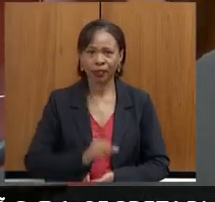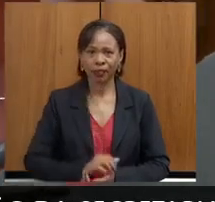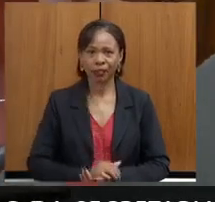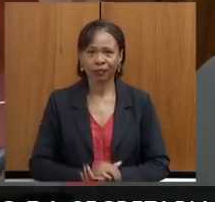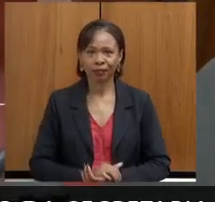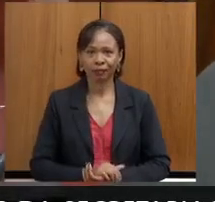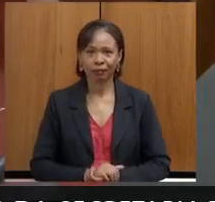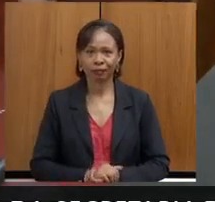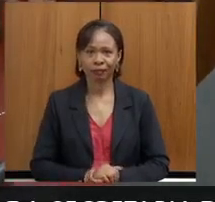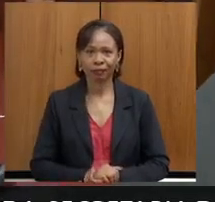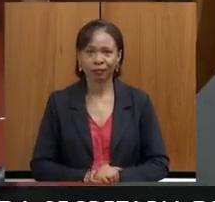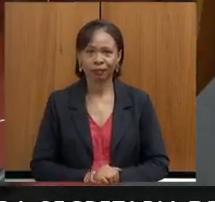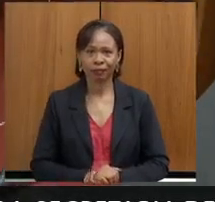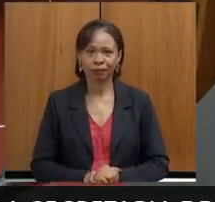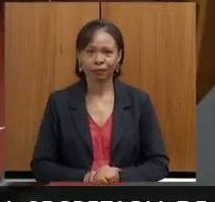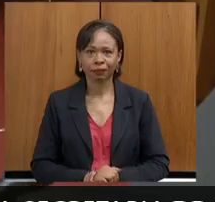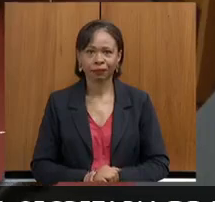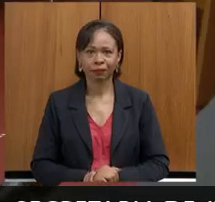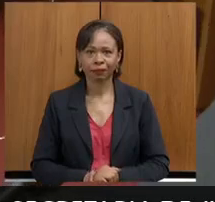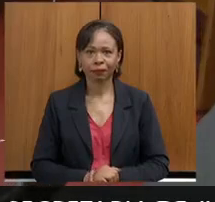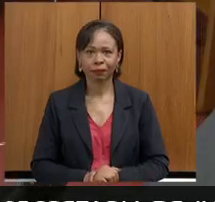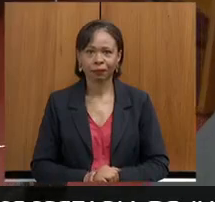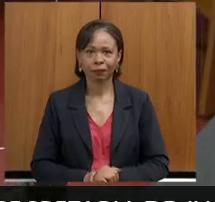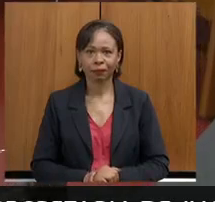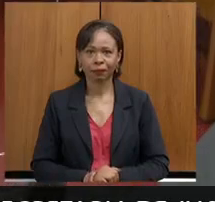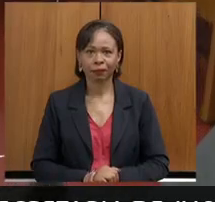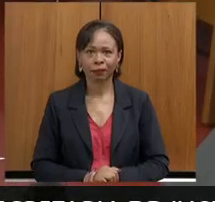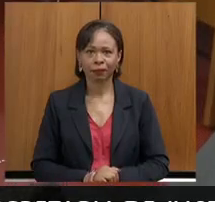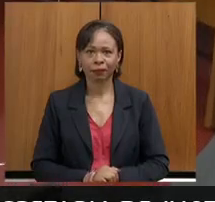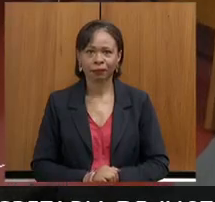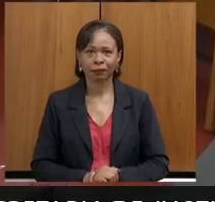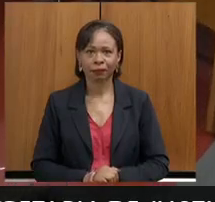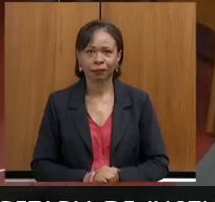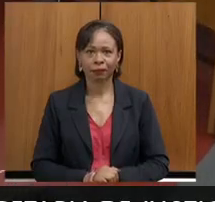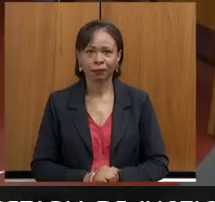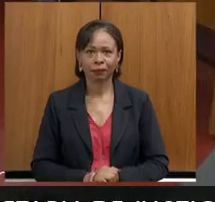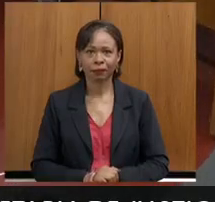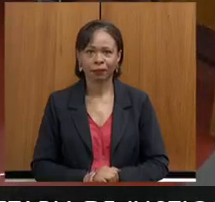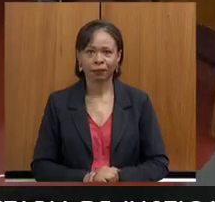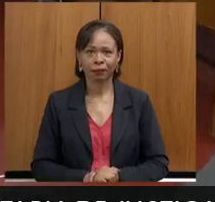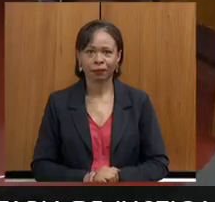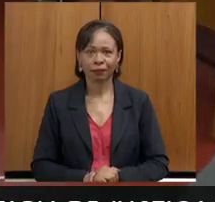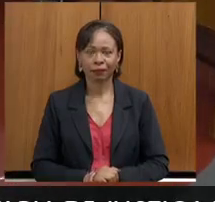e não joia que isso olha o que que você tá levando o João para lá aqui é ele